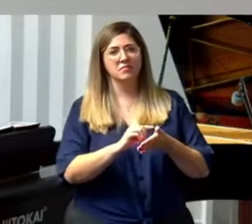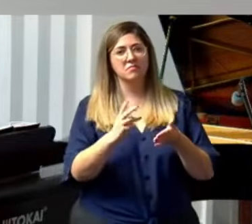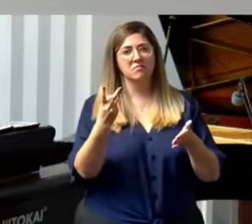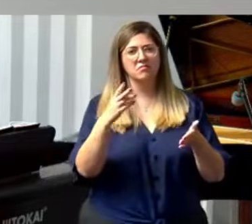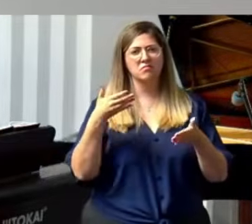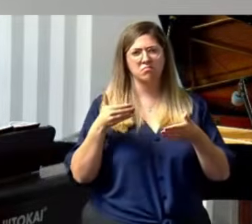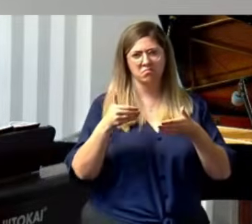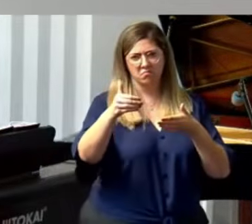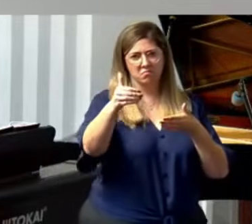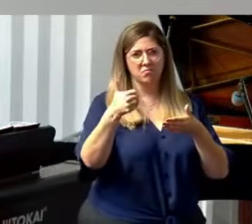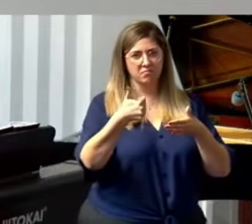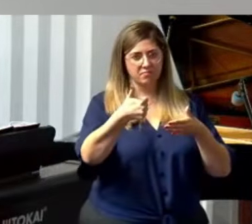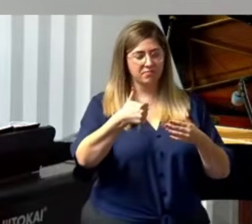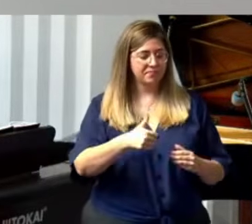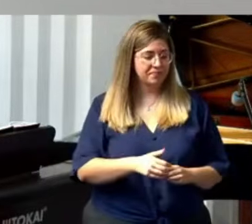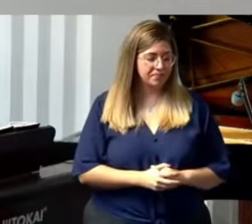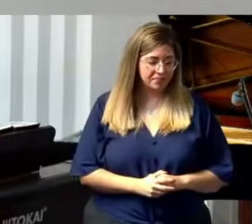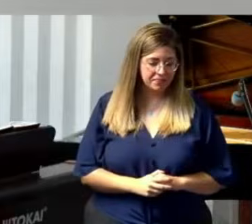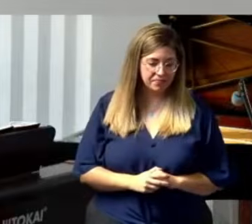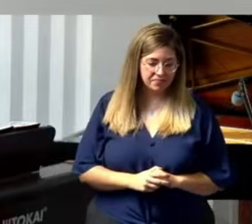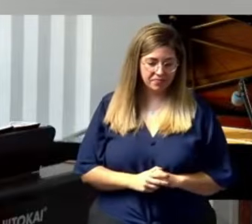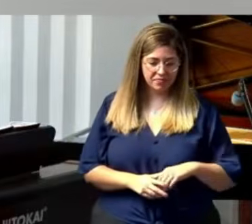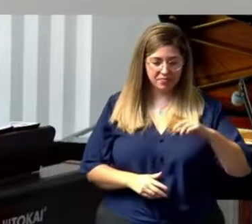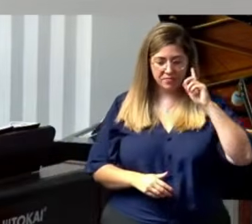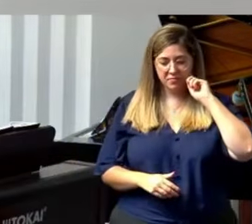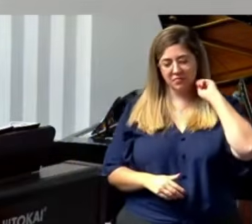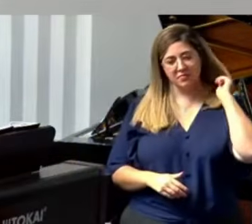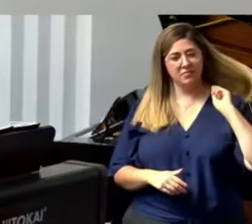versículo 22.